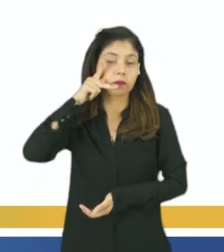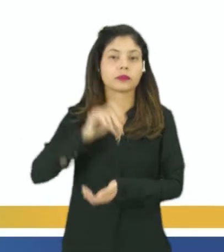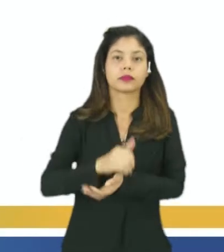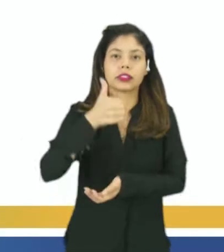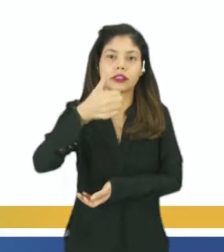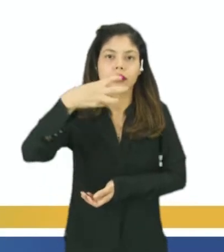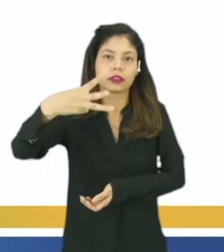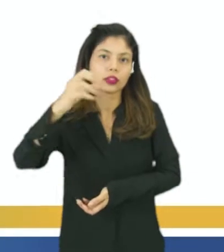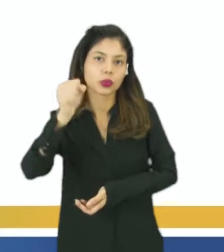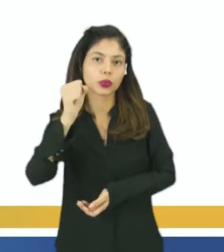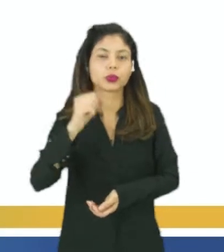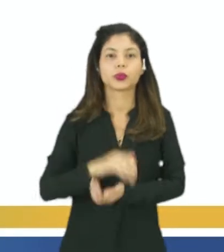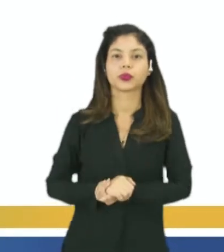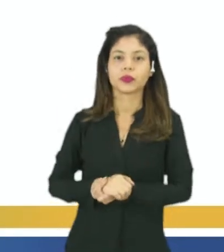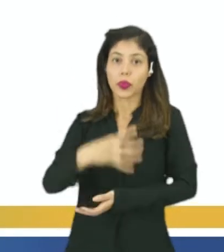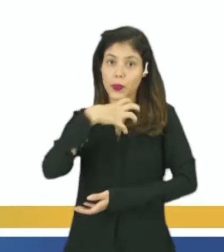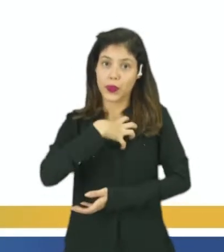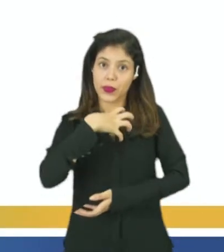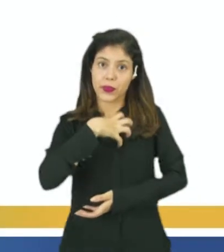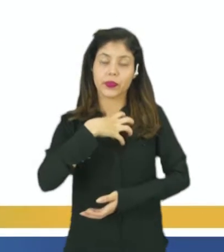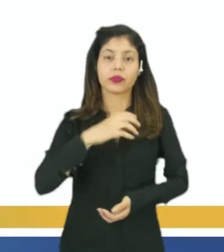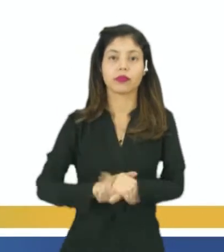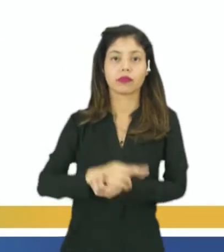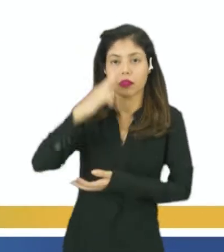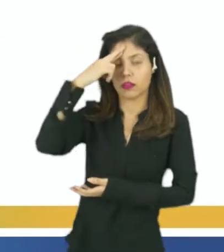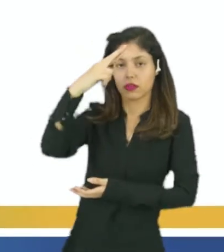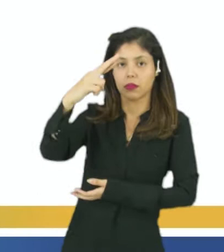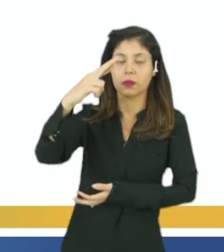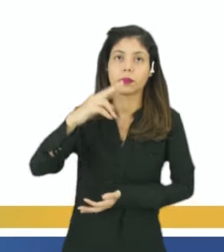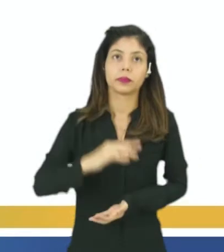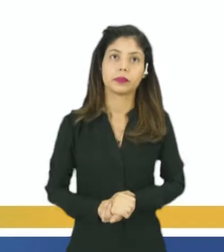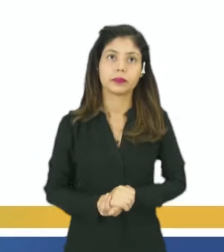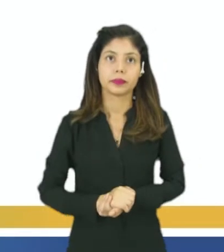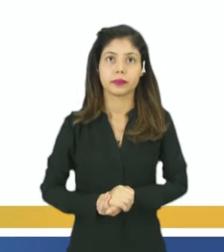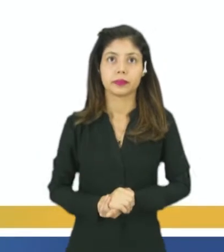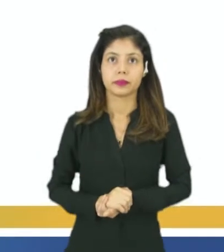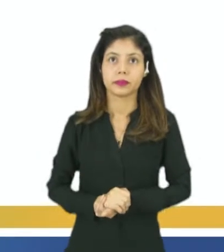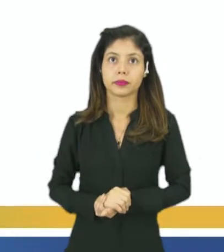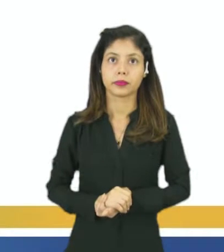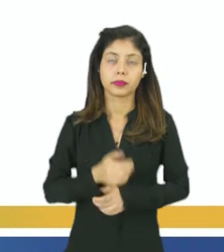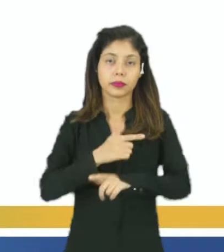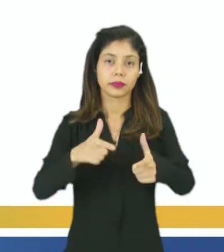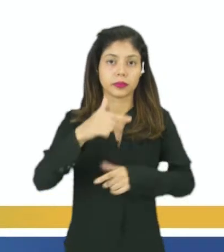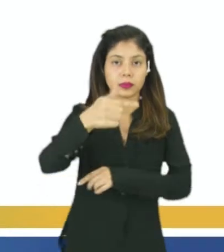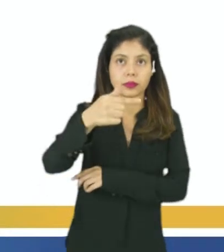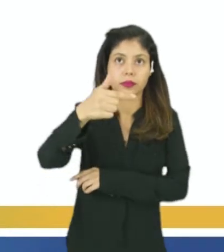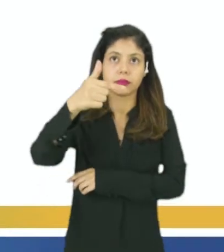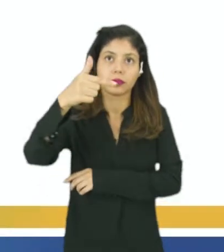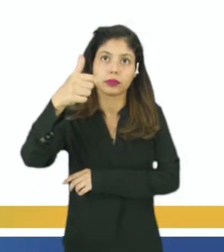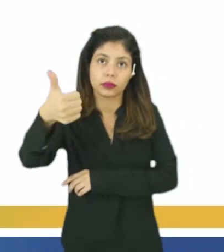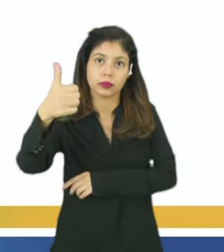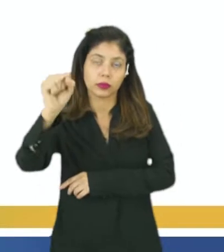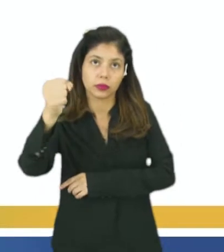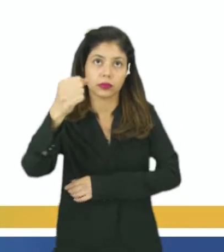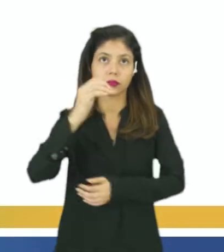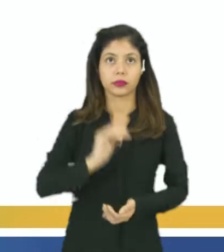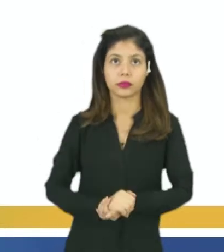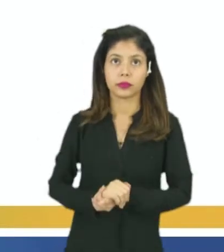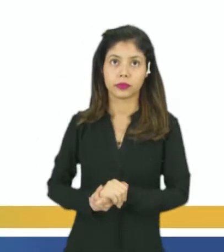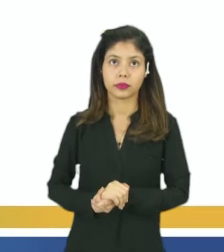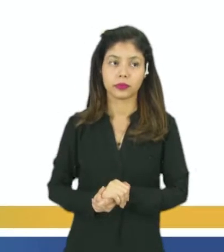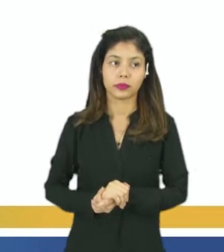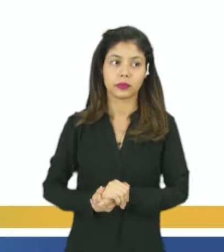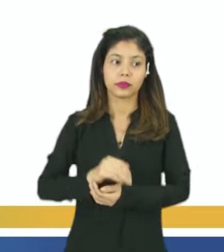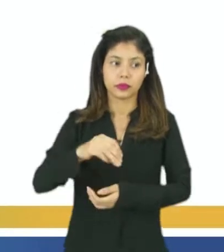138, Bahia, que é o que lidera aí, na sua maioria de comunidades, 718,